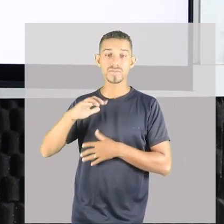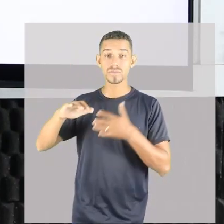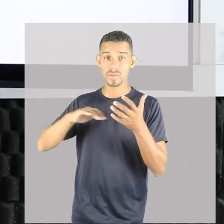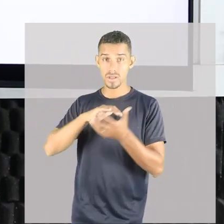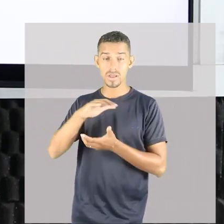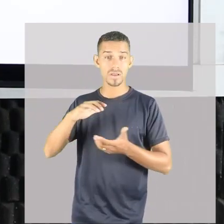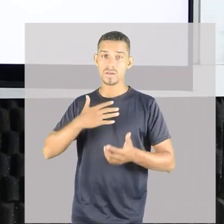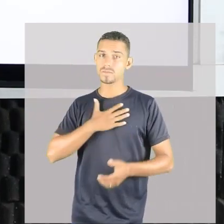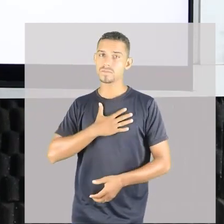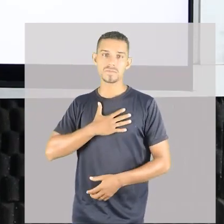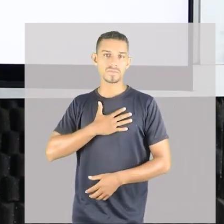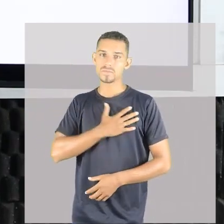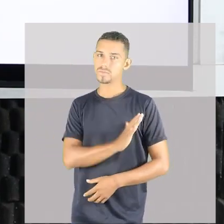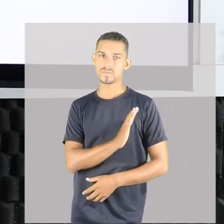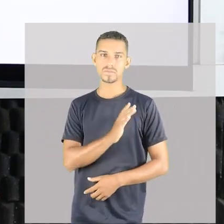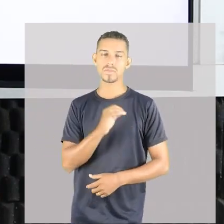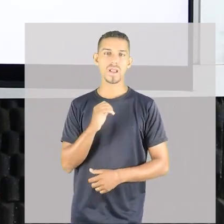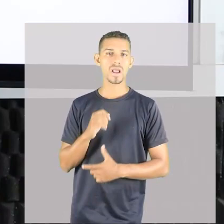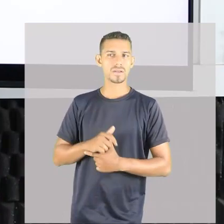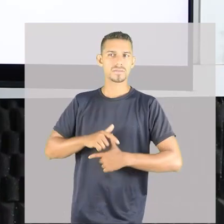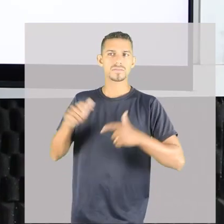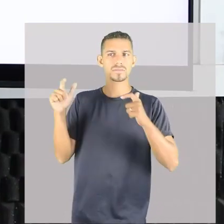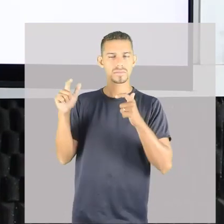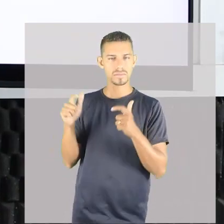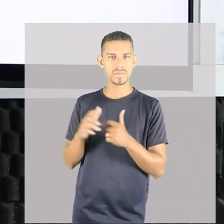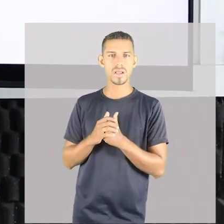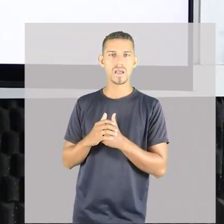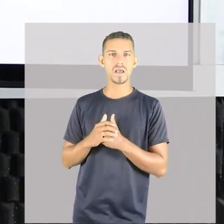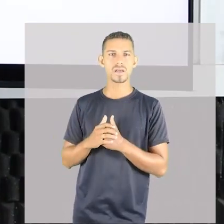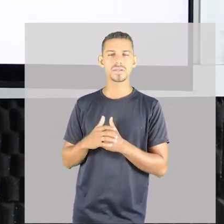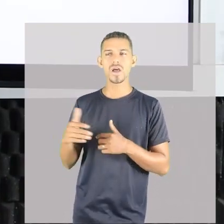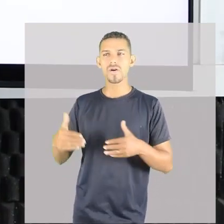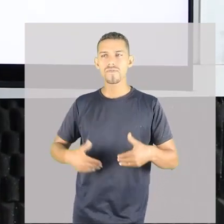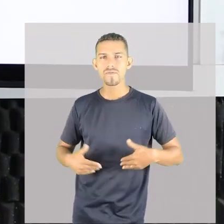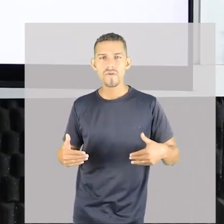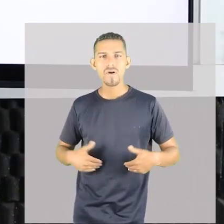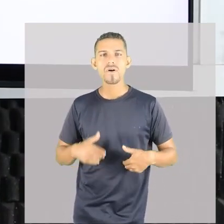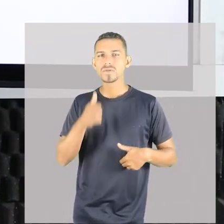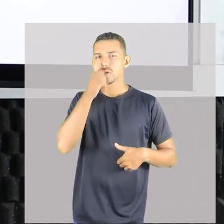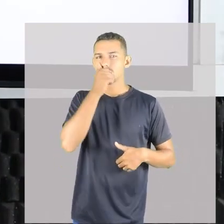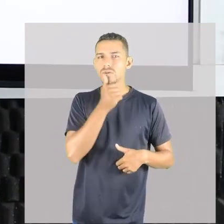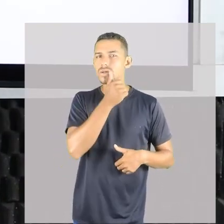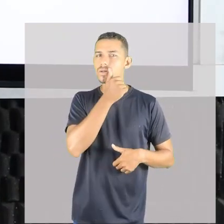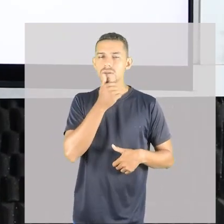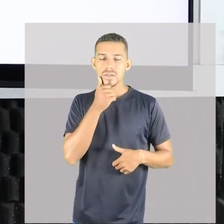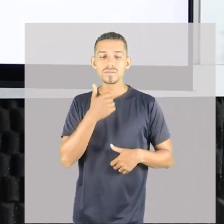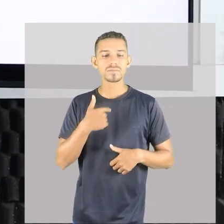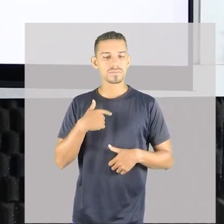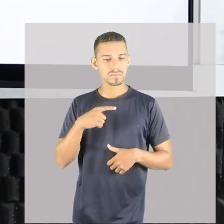A insatisfação crescia, processo de fome, de escassez também estavam